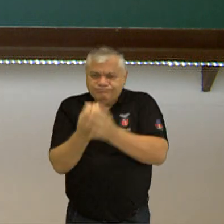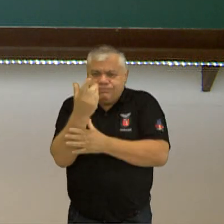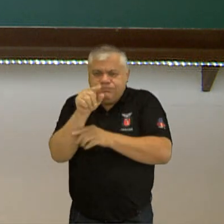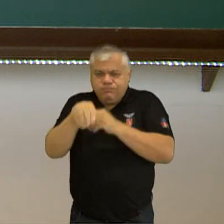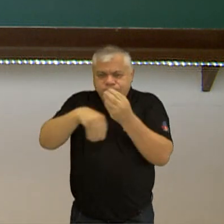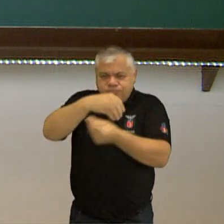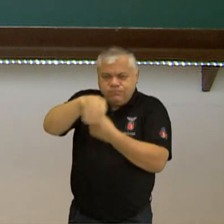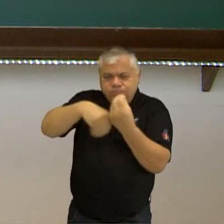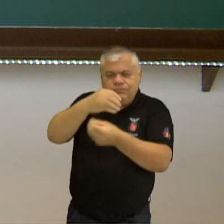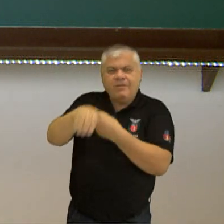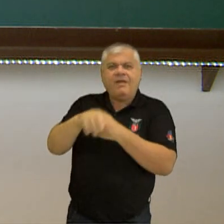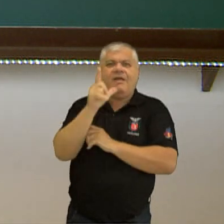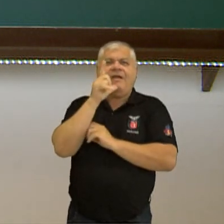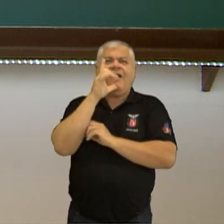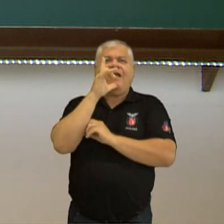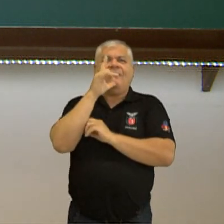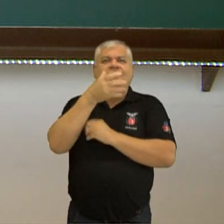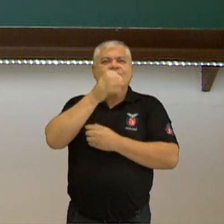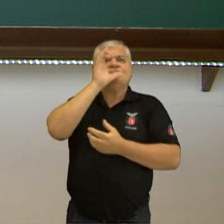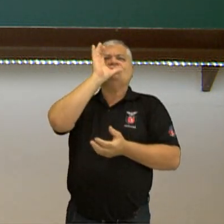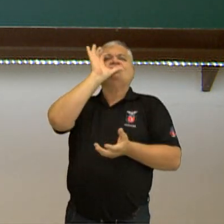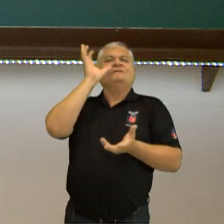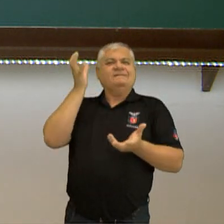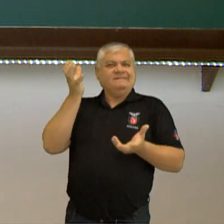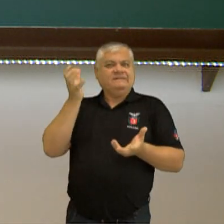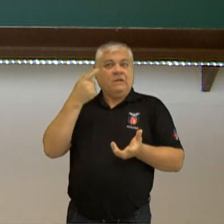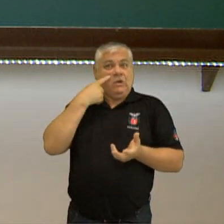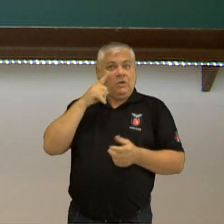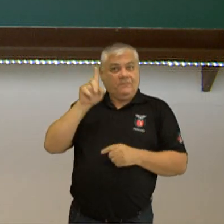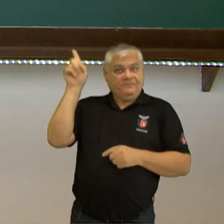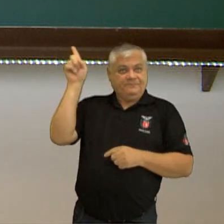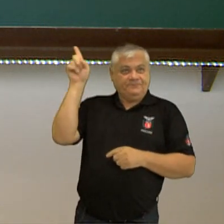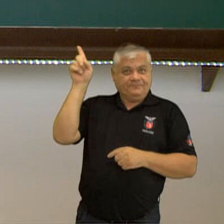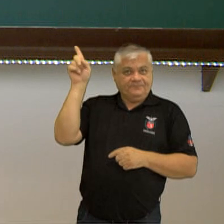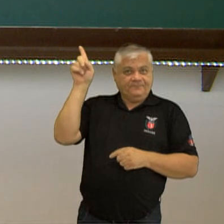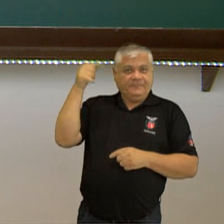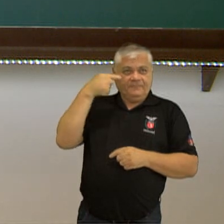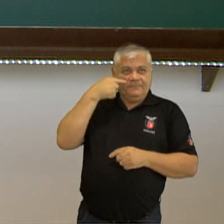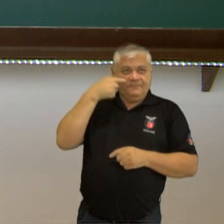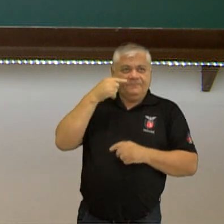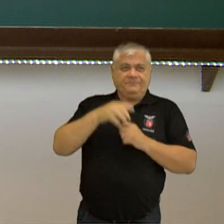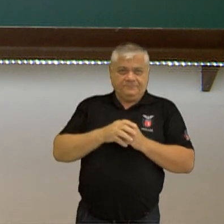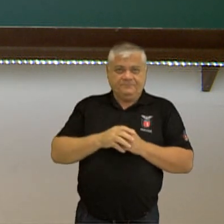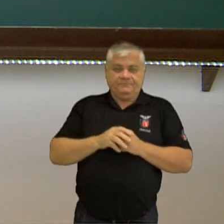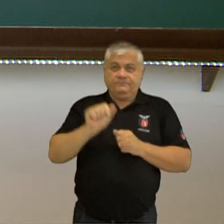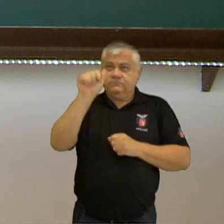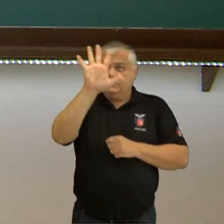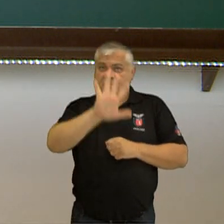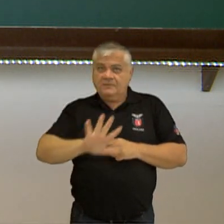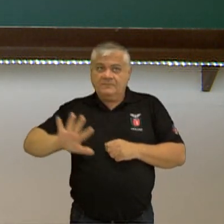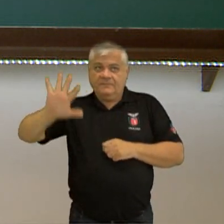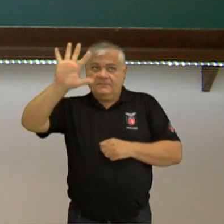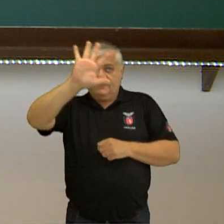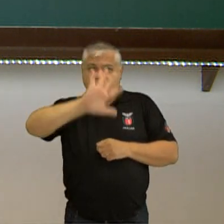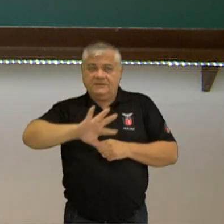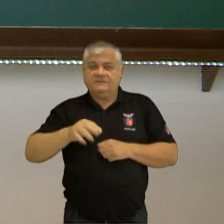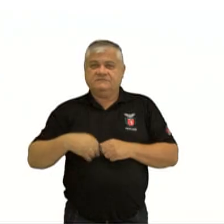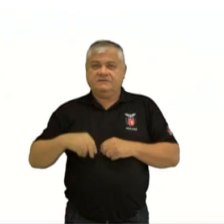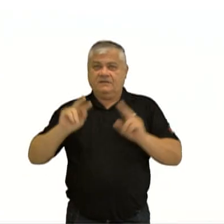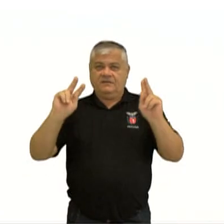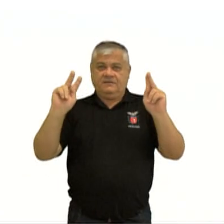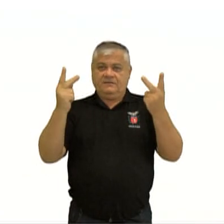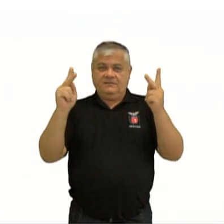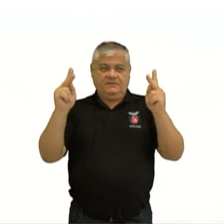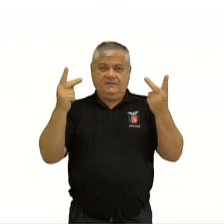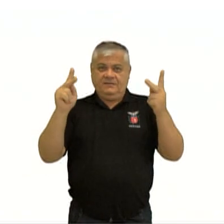vai formar a substância água. Olha lá, ó, aqui na esquerda eu tenho uma imagem ilustrativa de dois